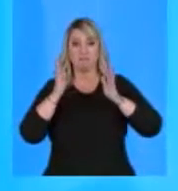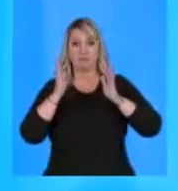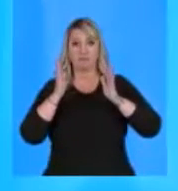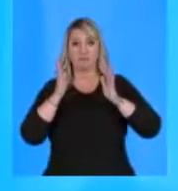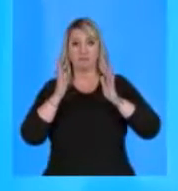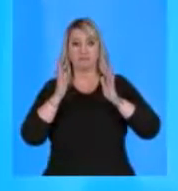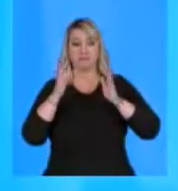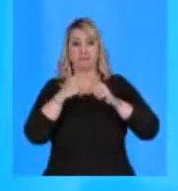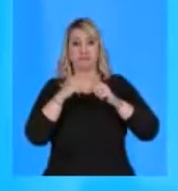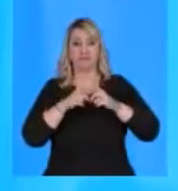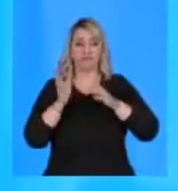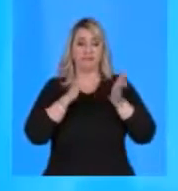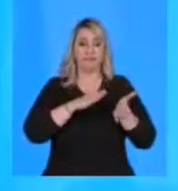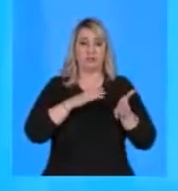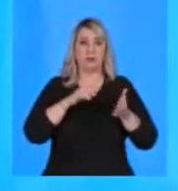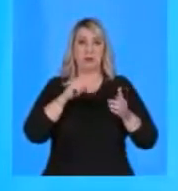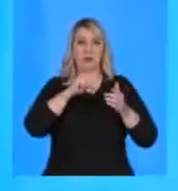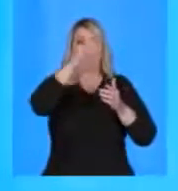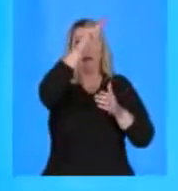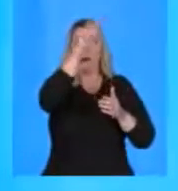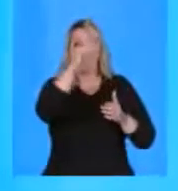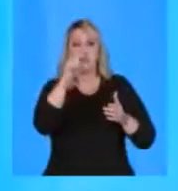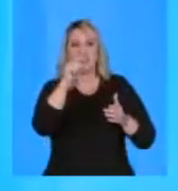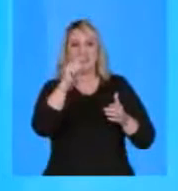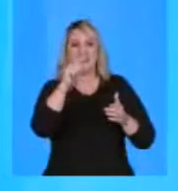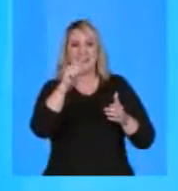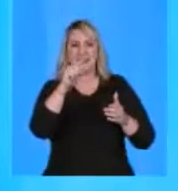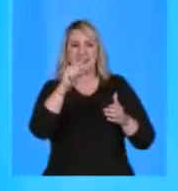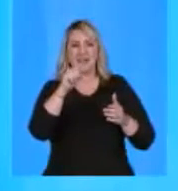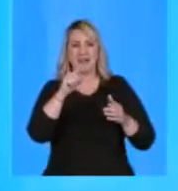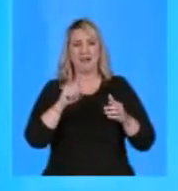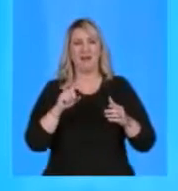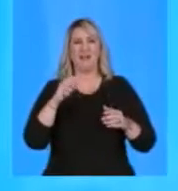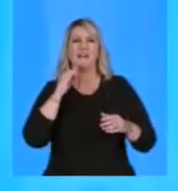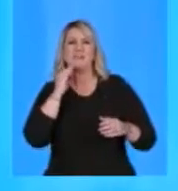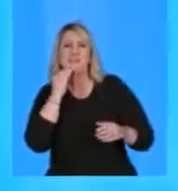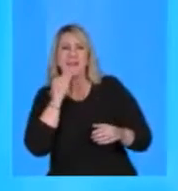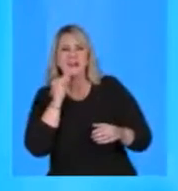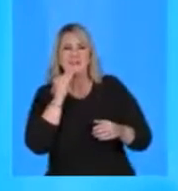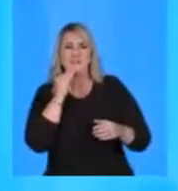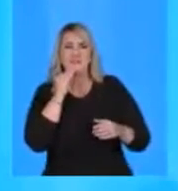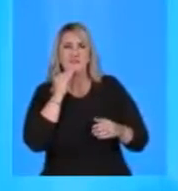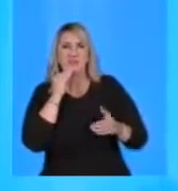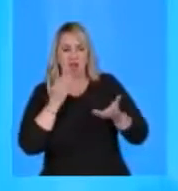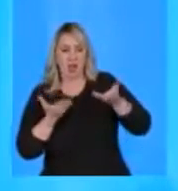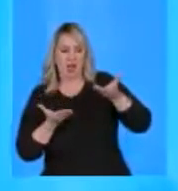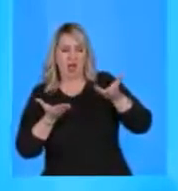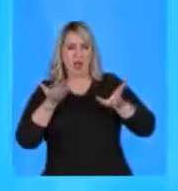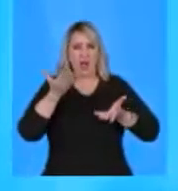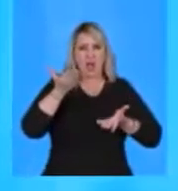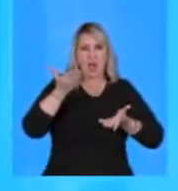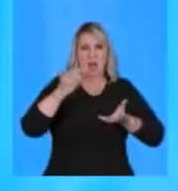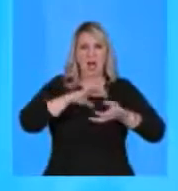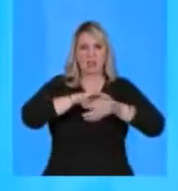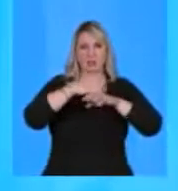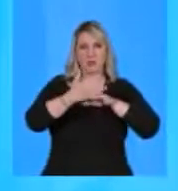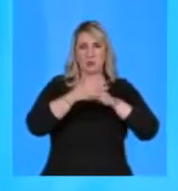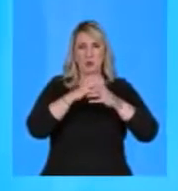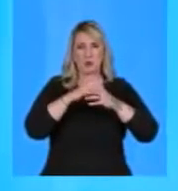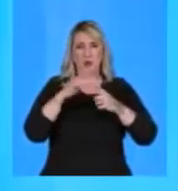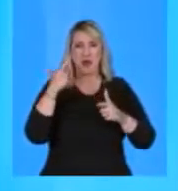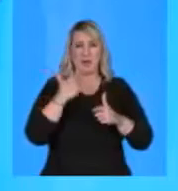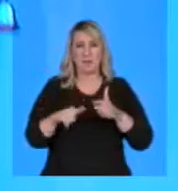quanto à uefs surdos e trincas ou rachaduras enormes são recalques diferenciais das estruturas